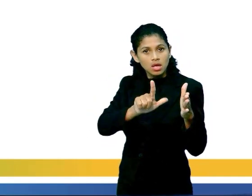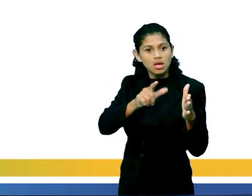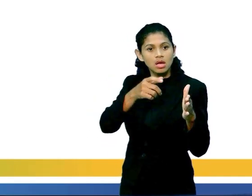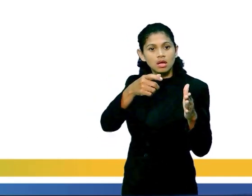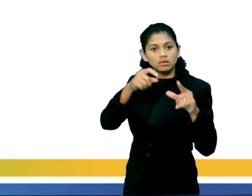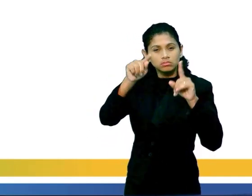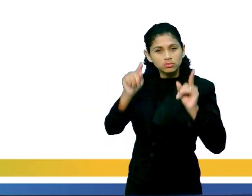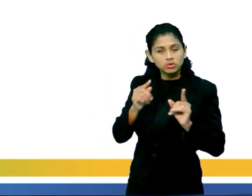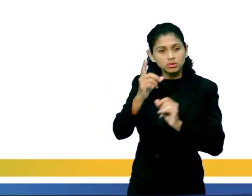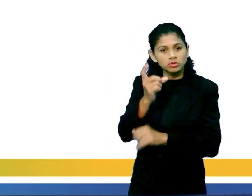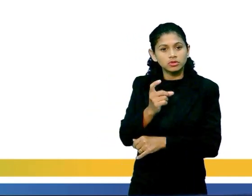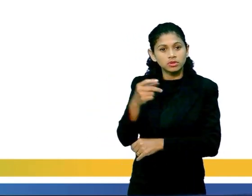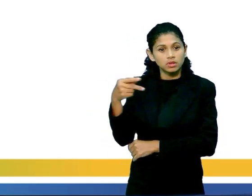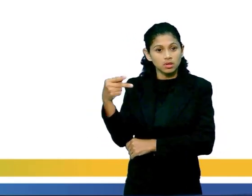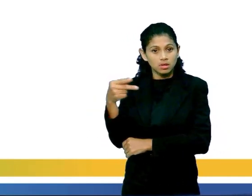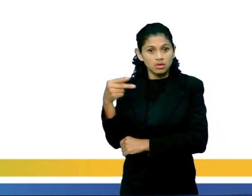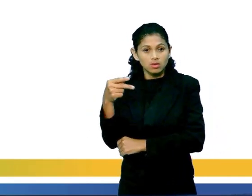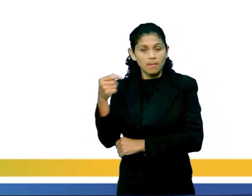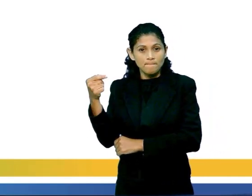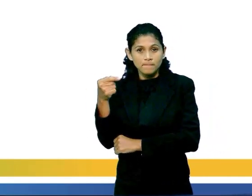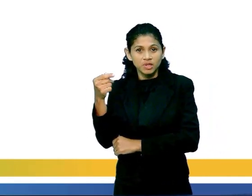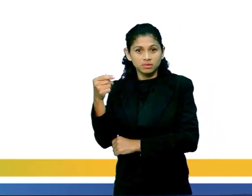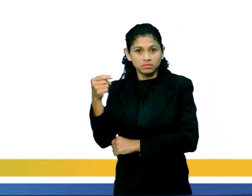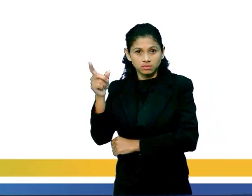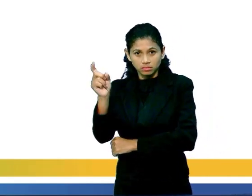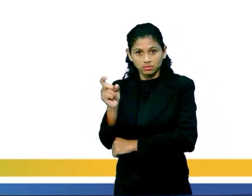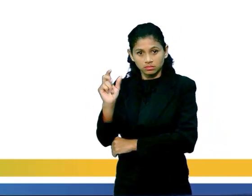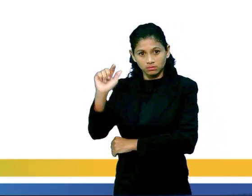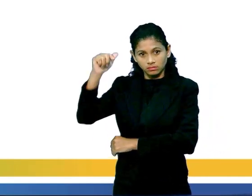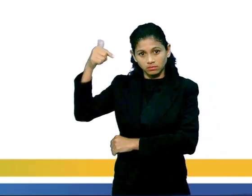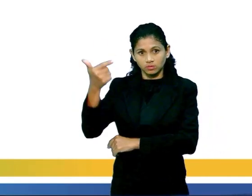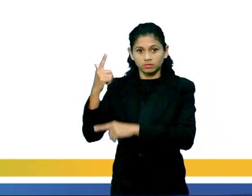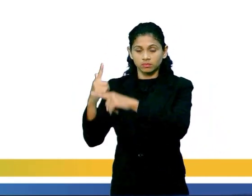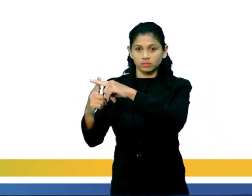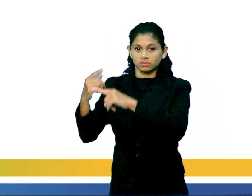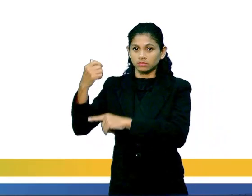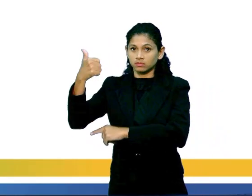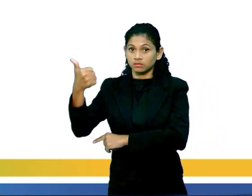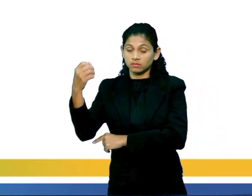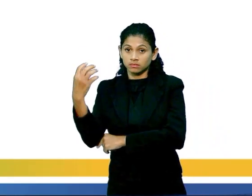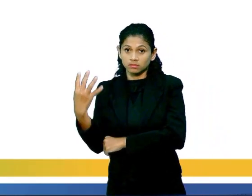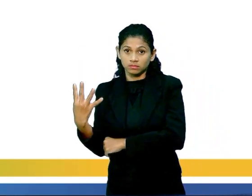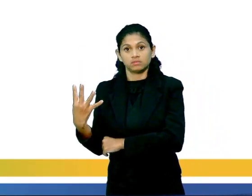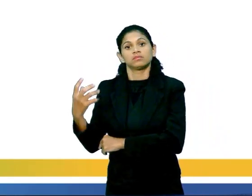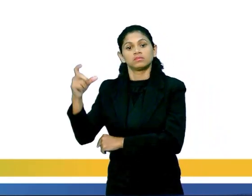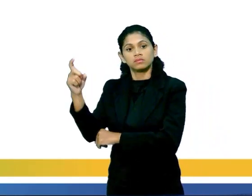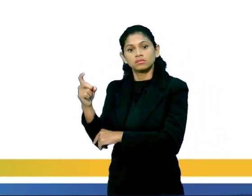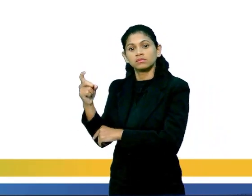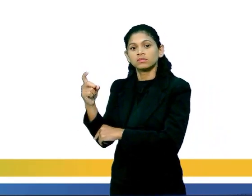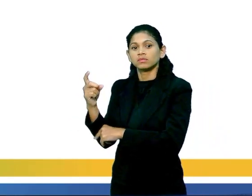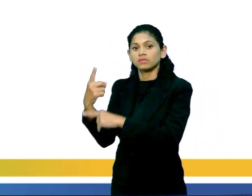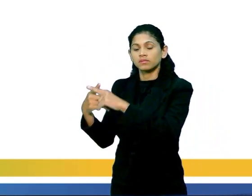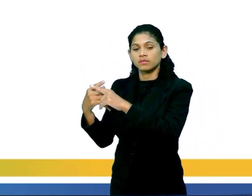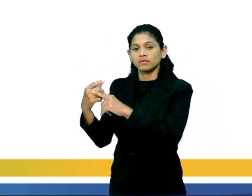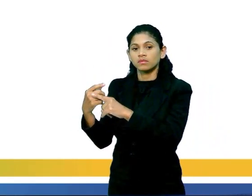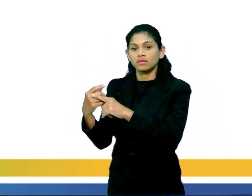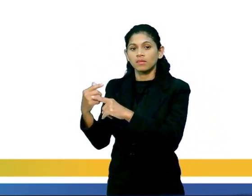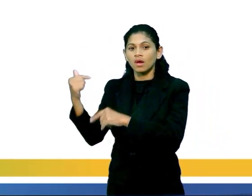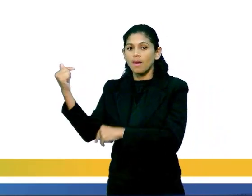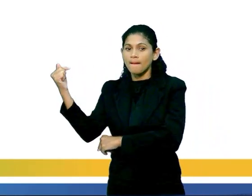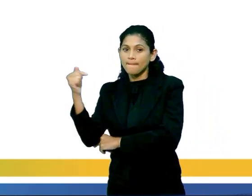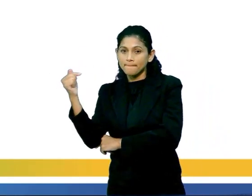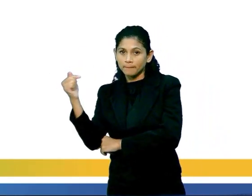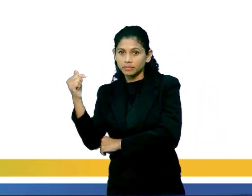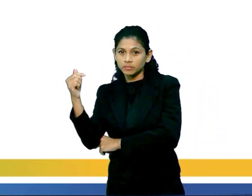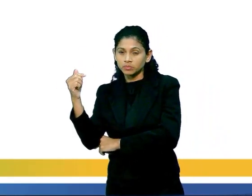menos x quadrado mais 14x menos 45, em que x representa o preço da barra de